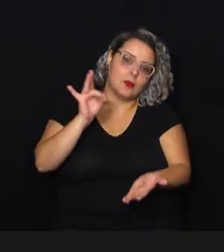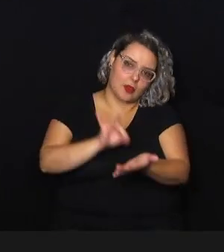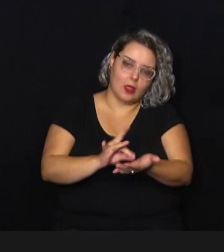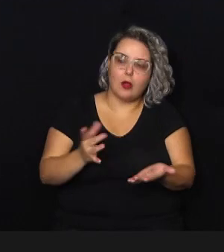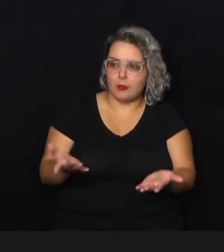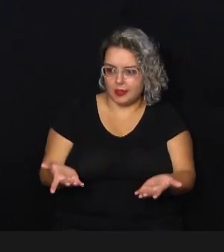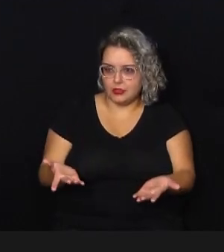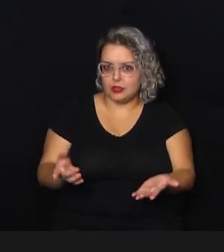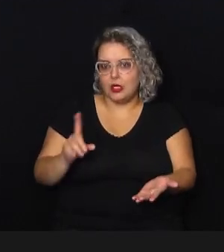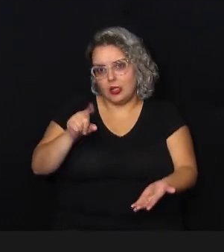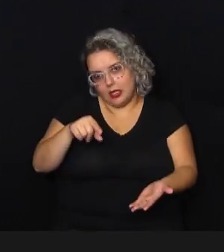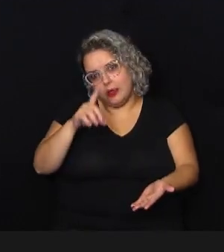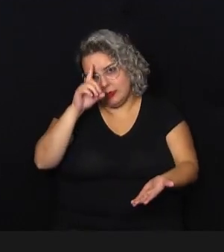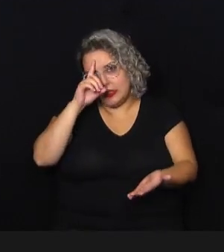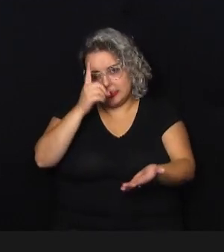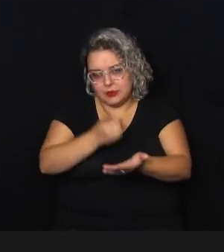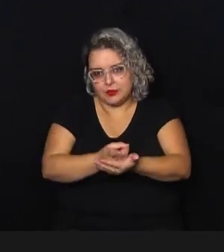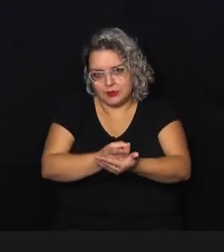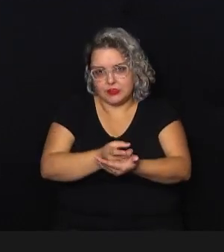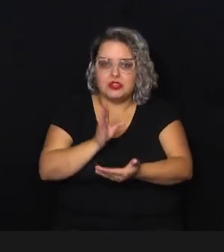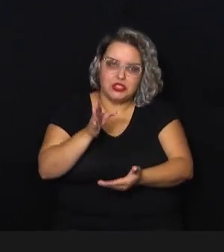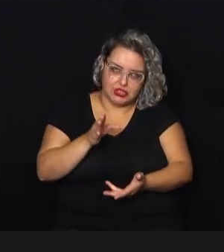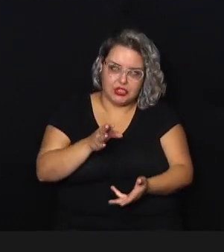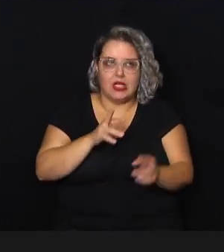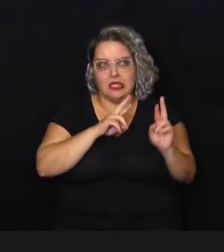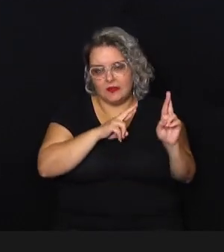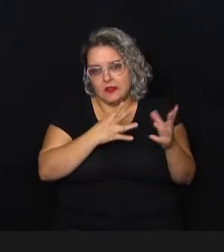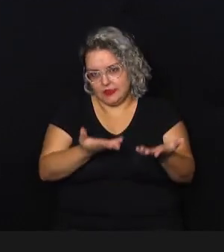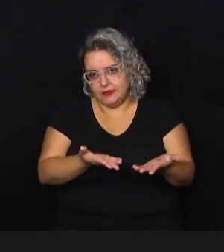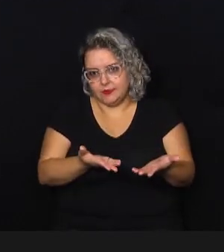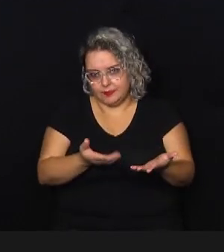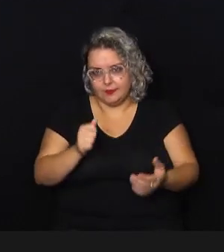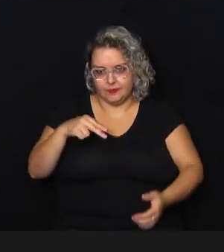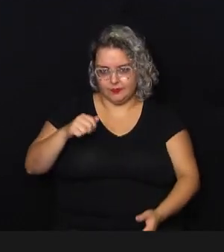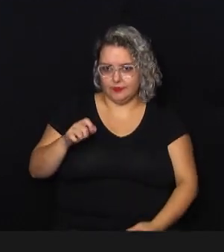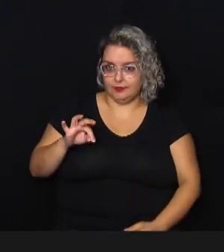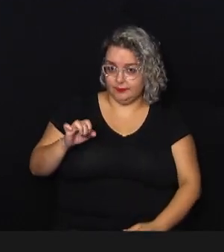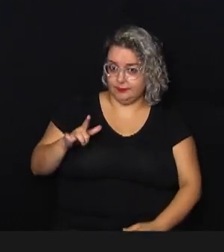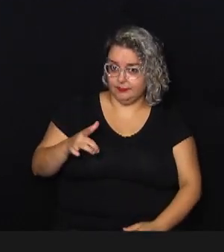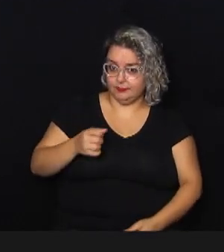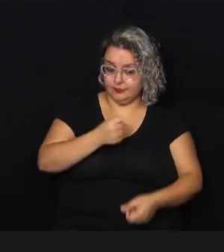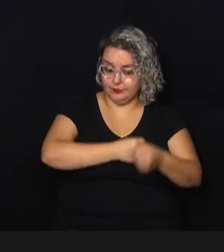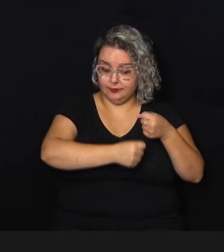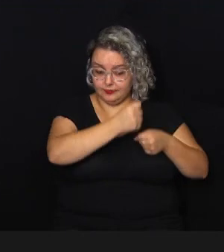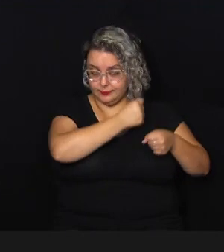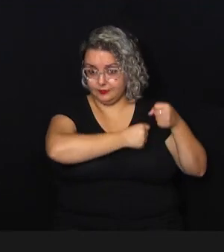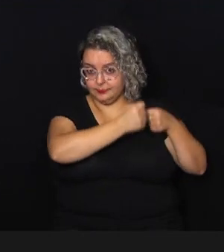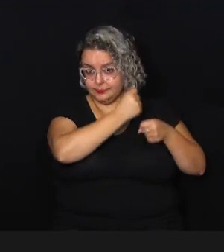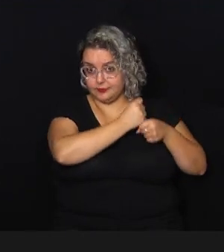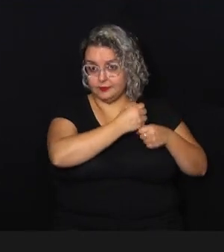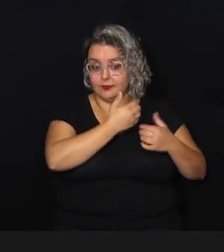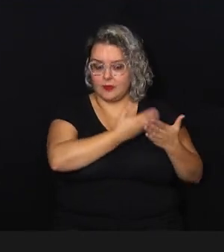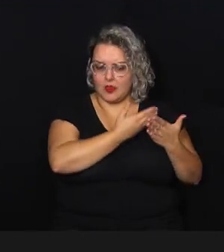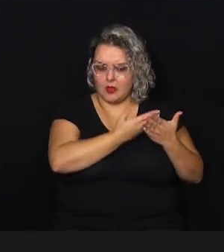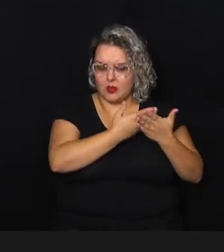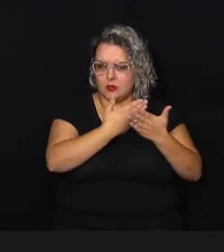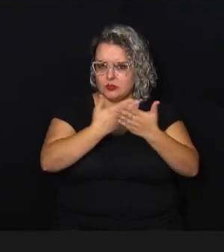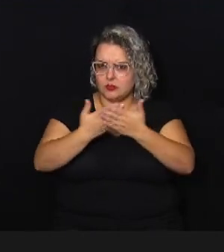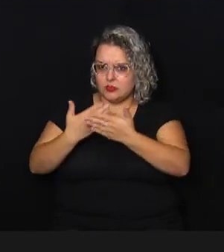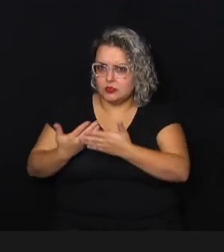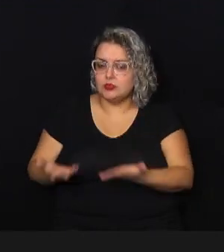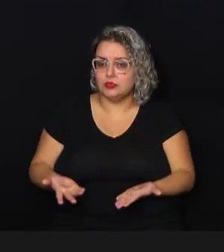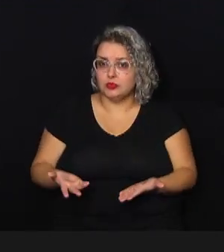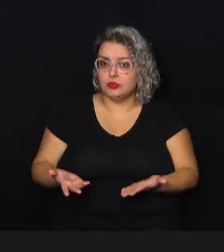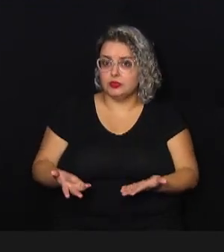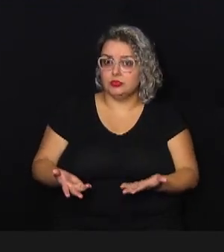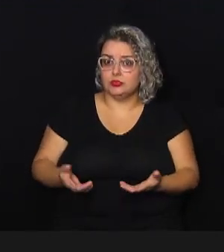era uma decisão, sim, esperada, né? A Anatel já há alguns anos vem fazendo estudos sobre